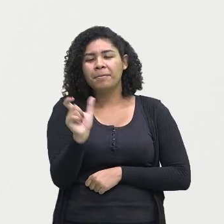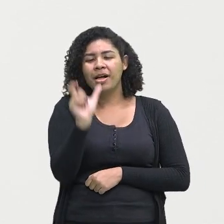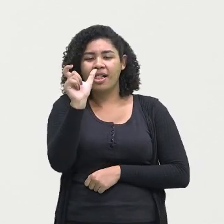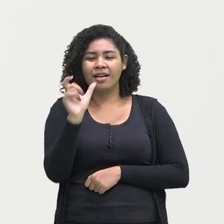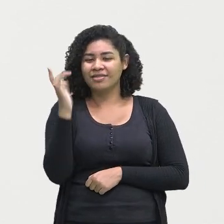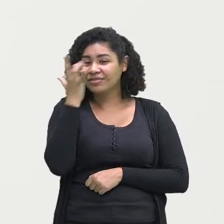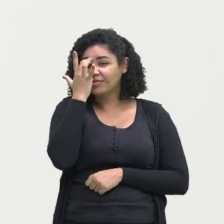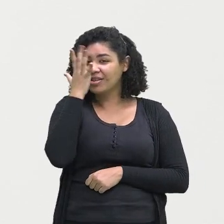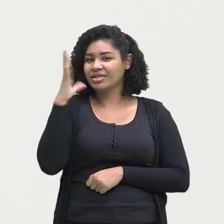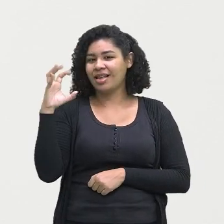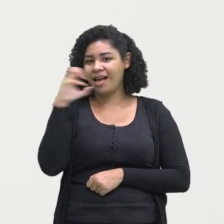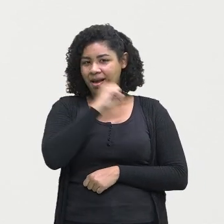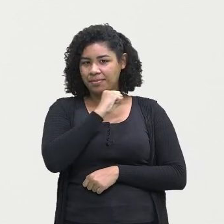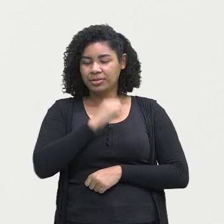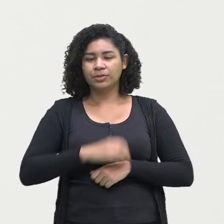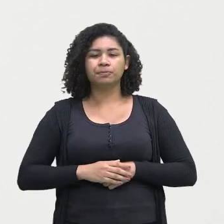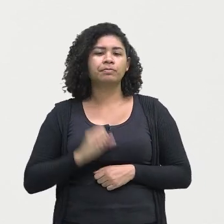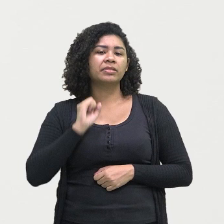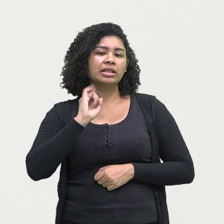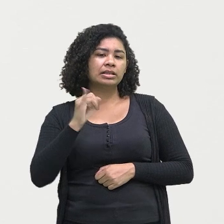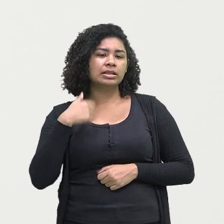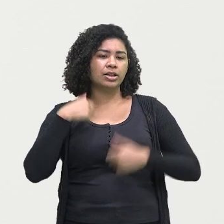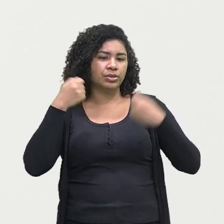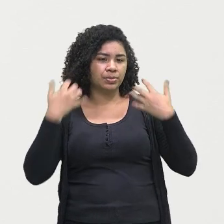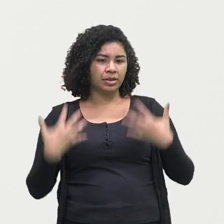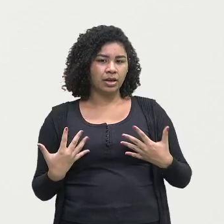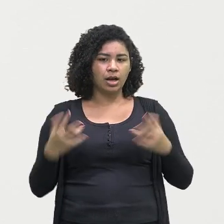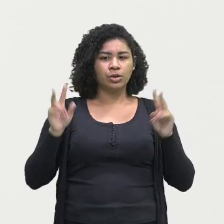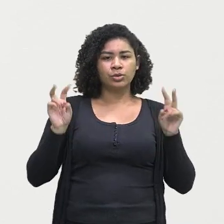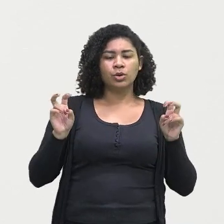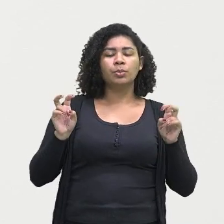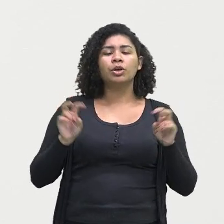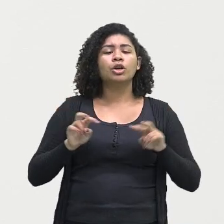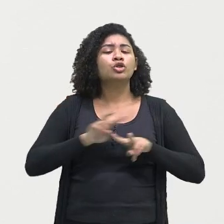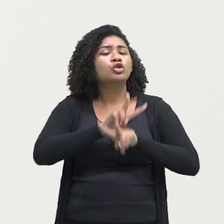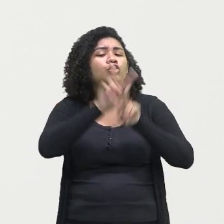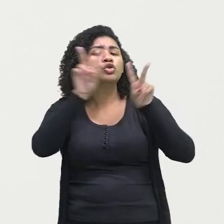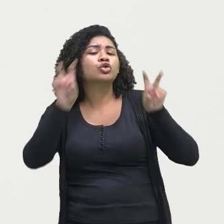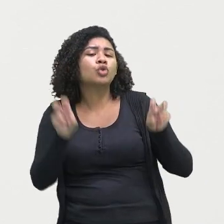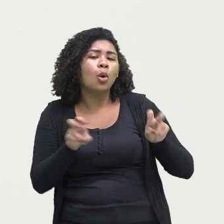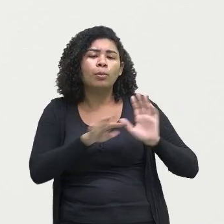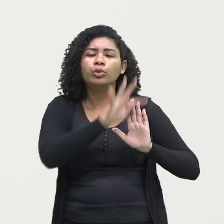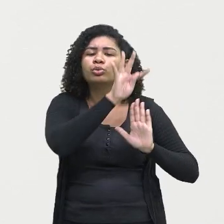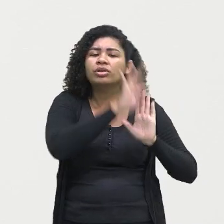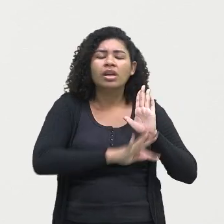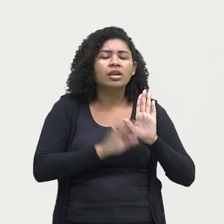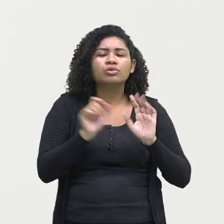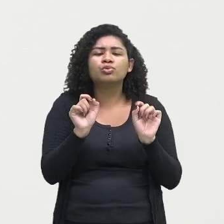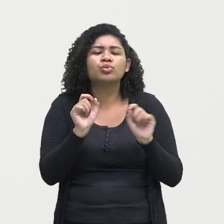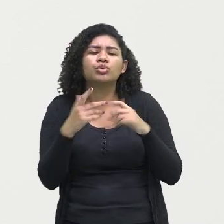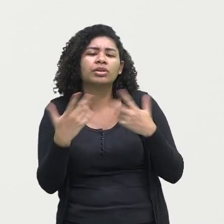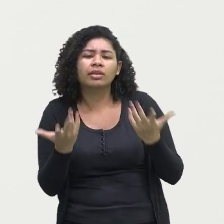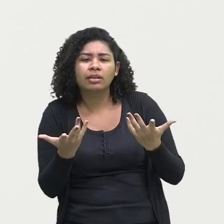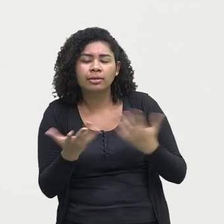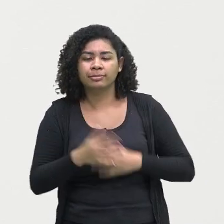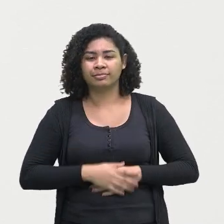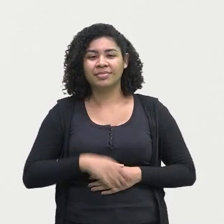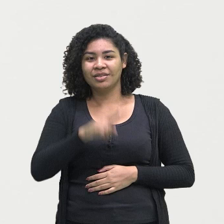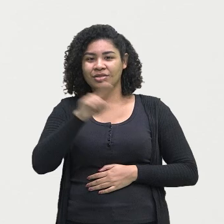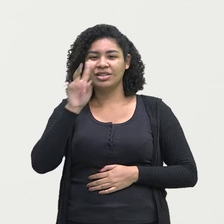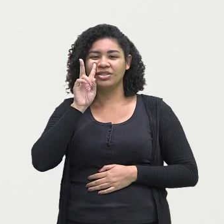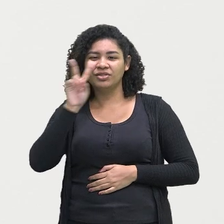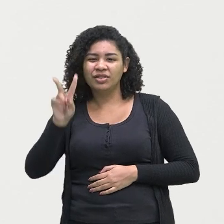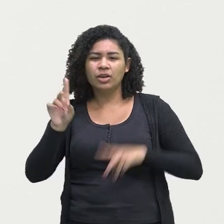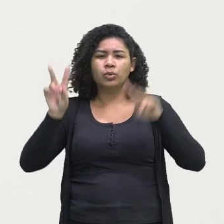específica. Se eu falasse até assim sobre o que é o texto e vocês pelo título e pela imagem, teacher, deve